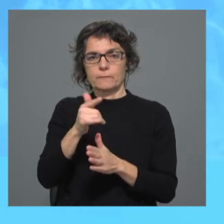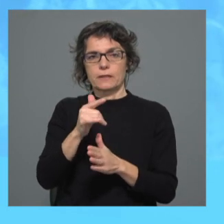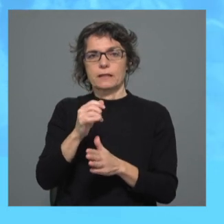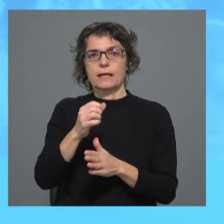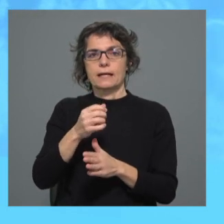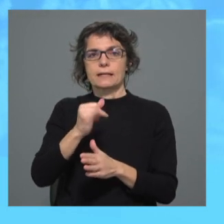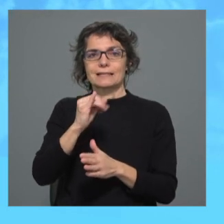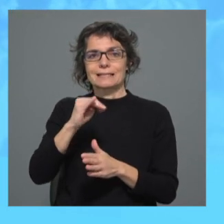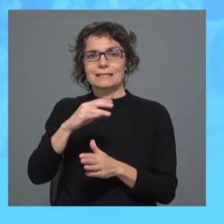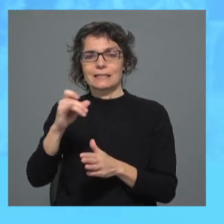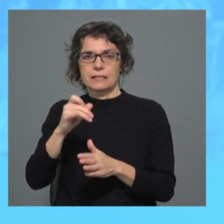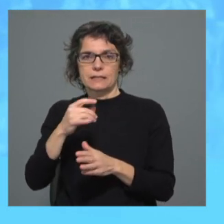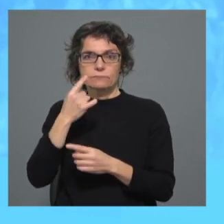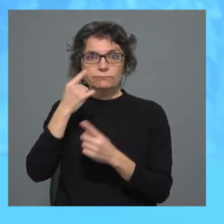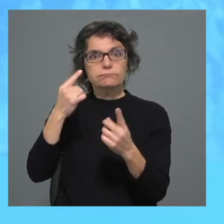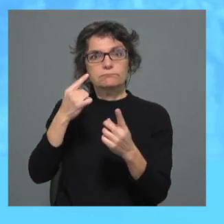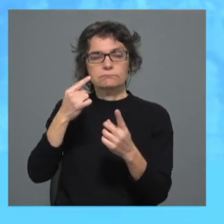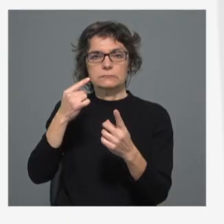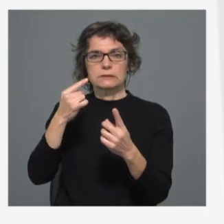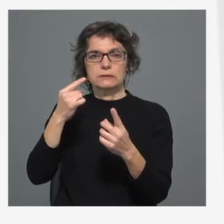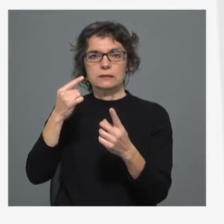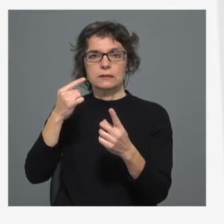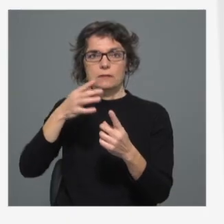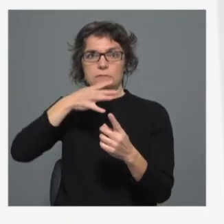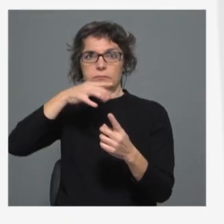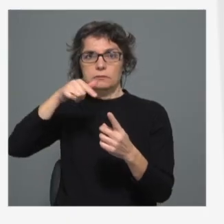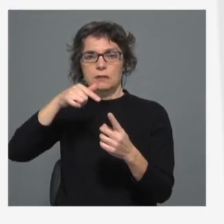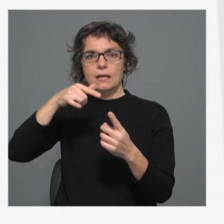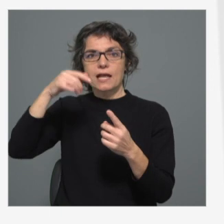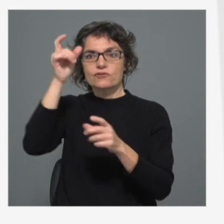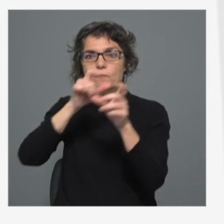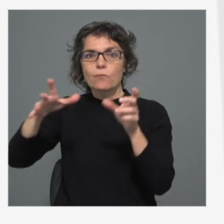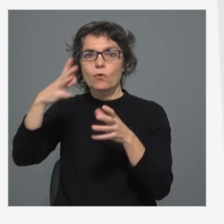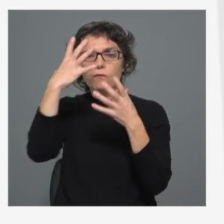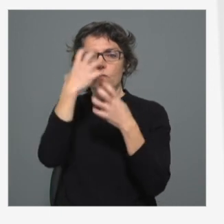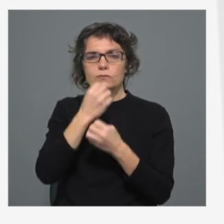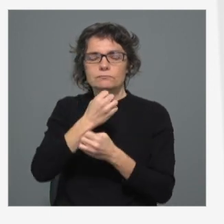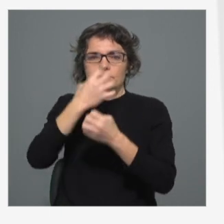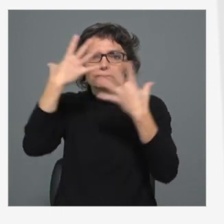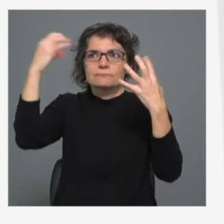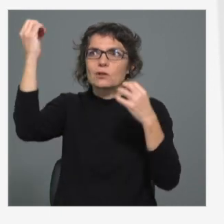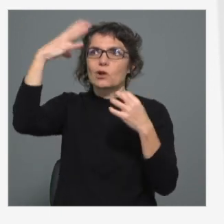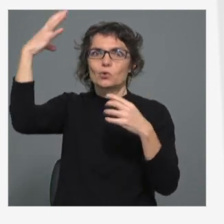que depois se cumpre no Evangelho ao povo que andava nas trevas, que viu essa grande luz. Exatamente.